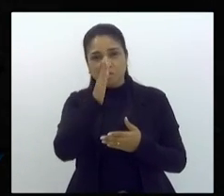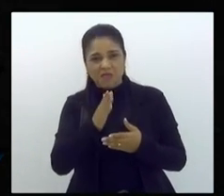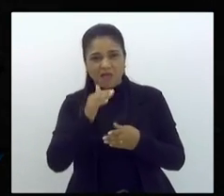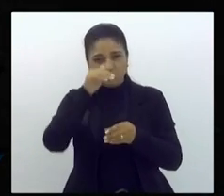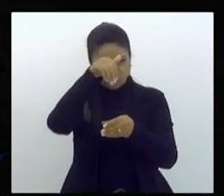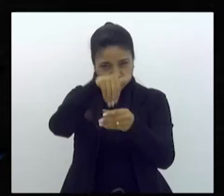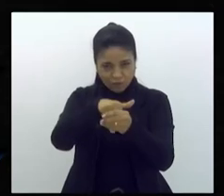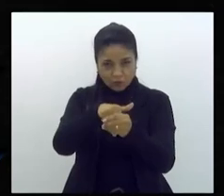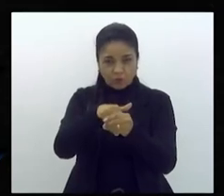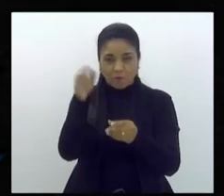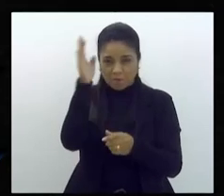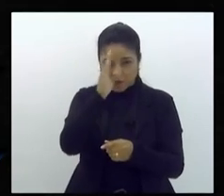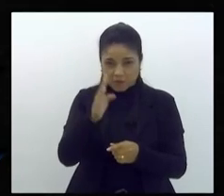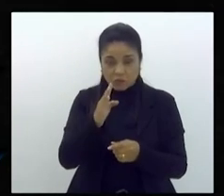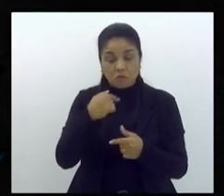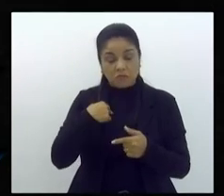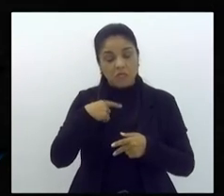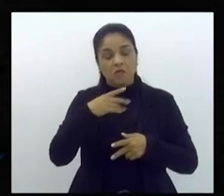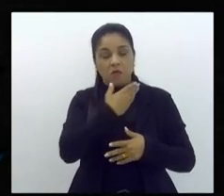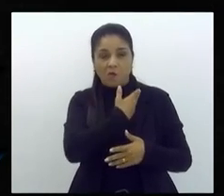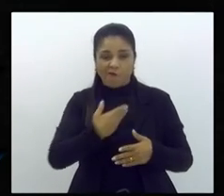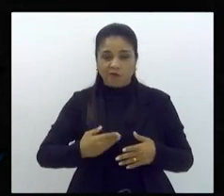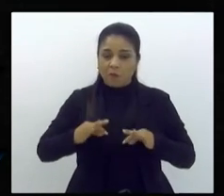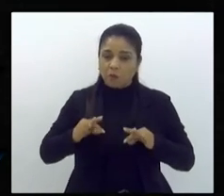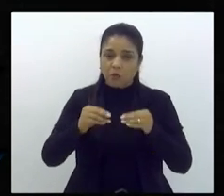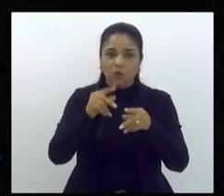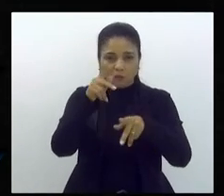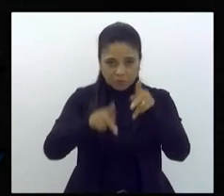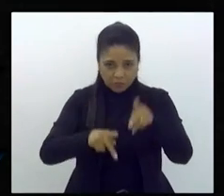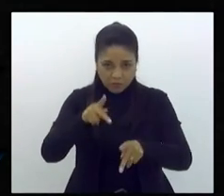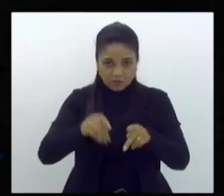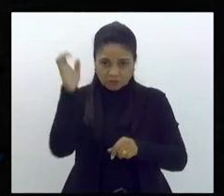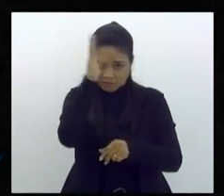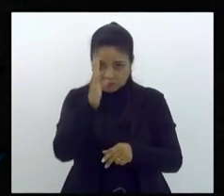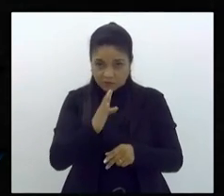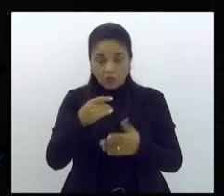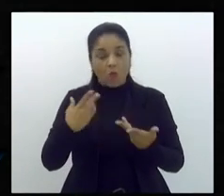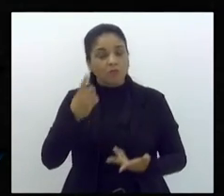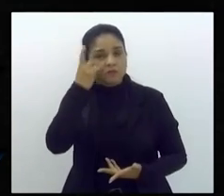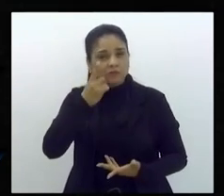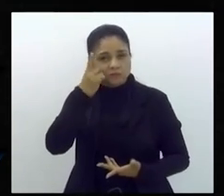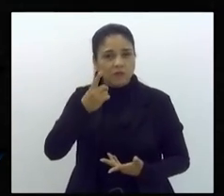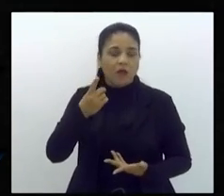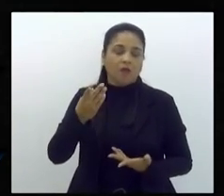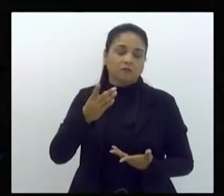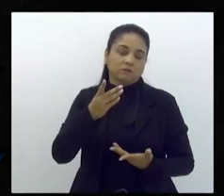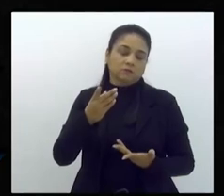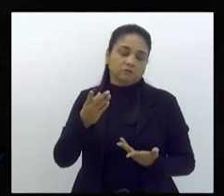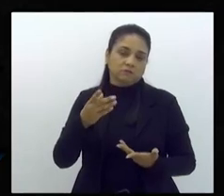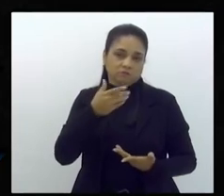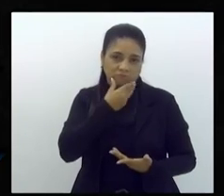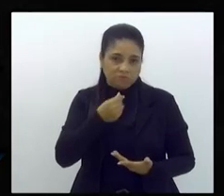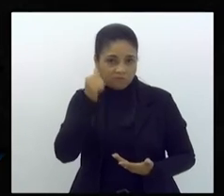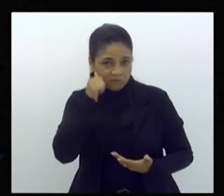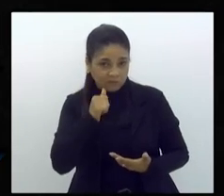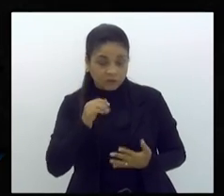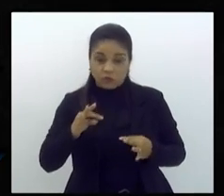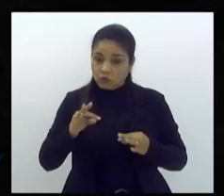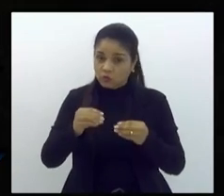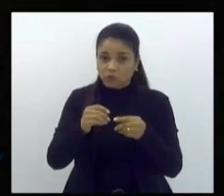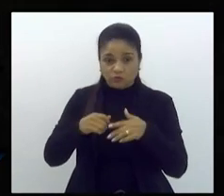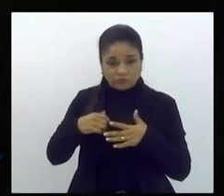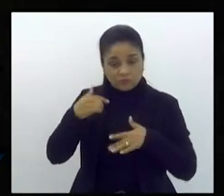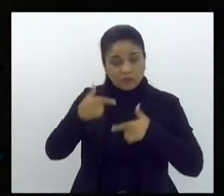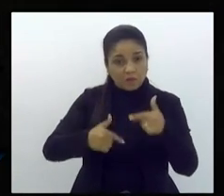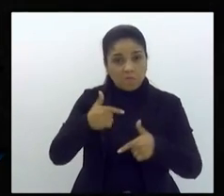para todas as pessoas aqui a gente faz também como deputados como deputados como parlamentares e por isso a gente precisa de